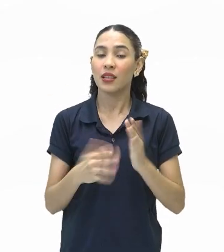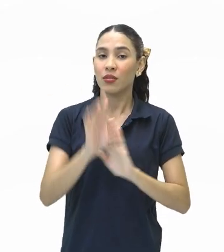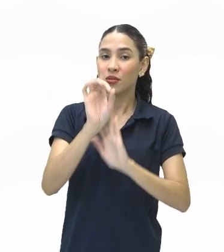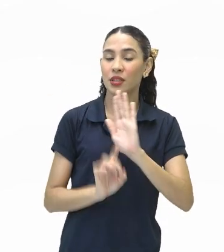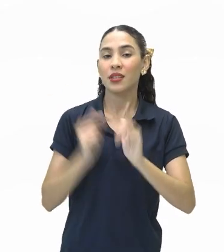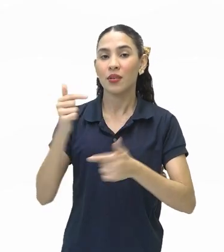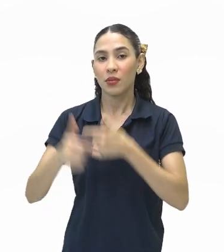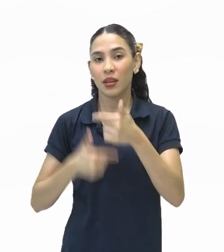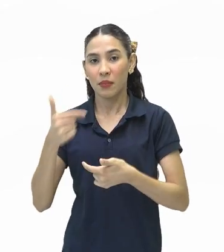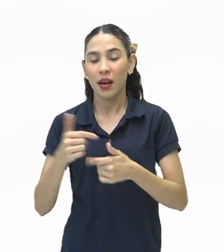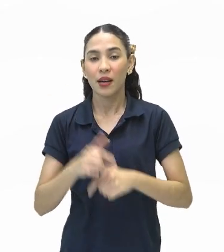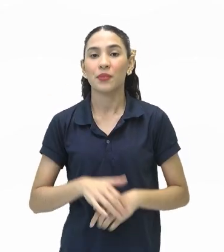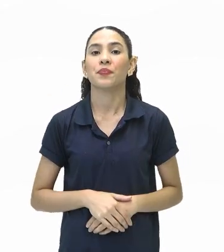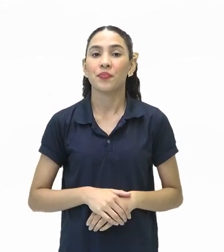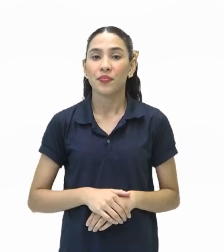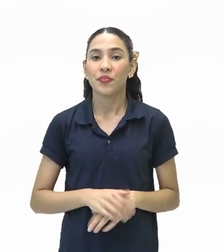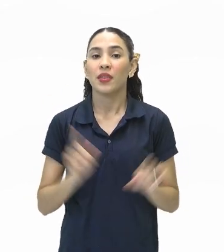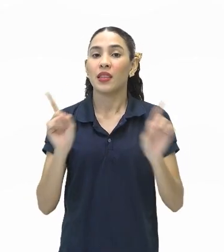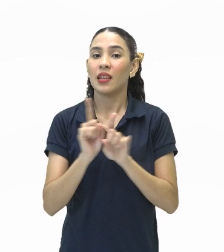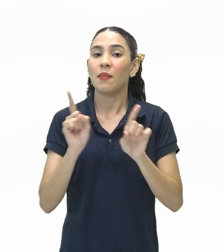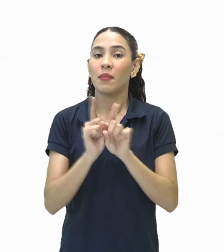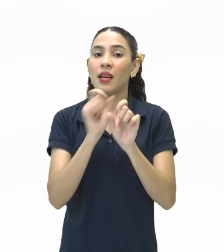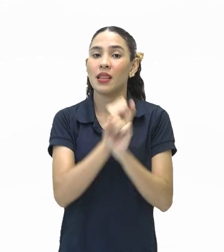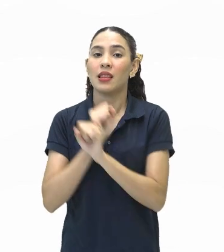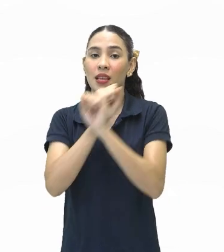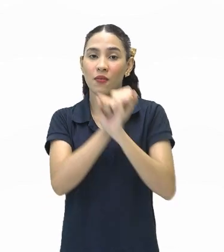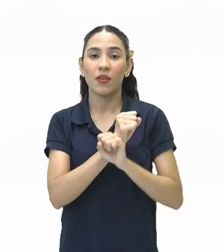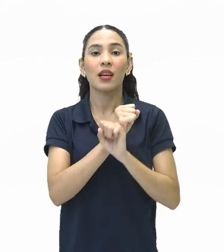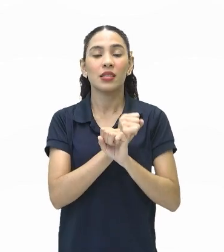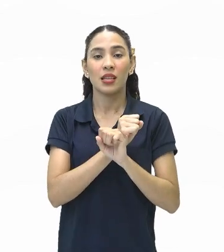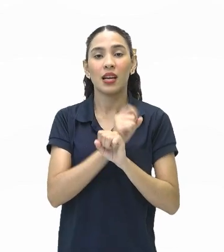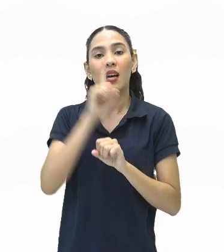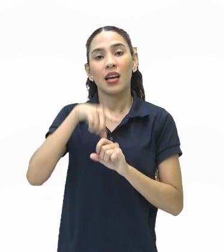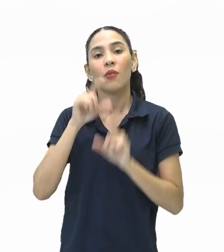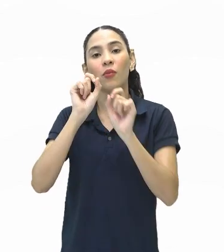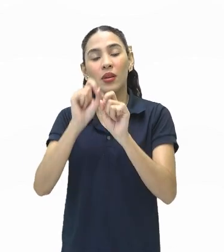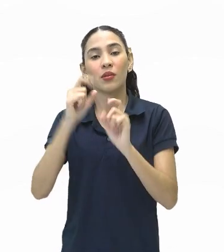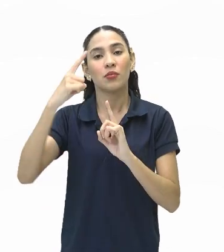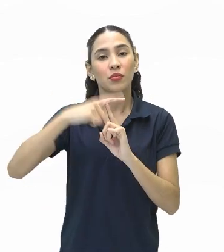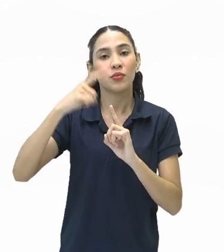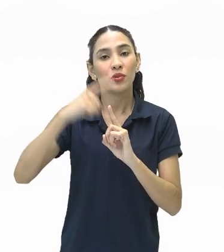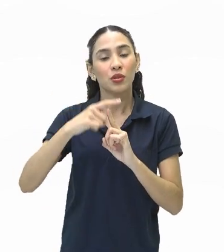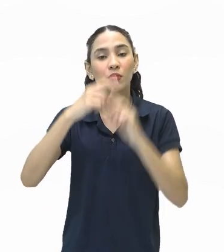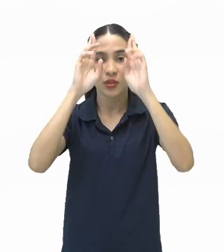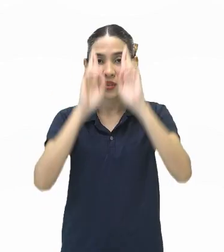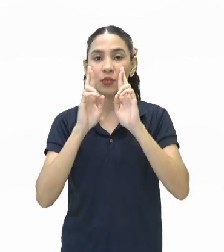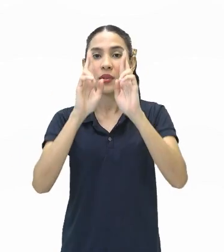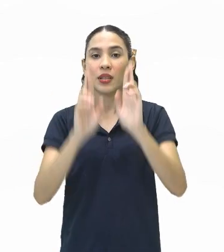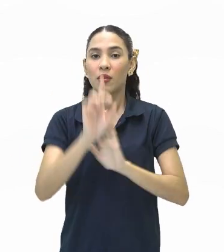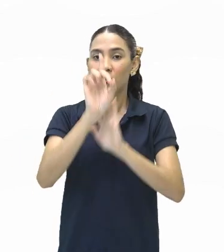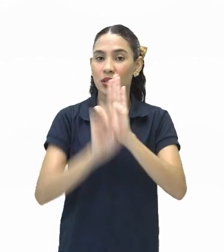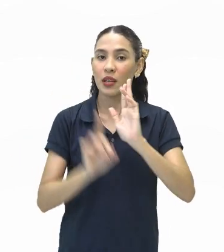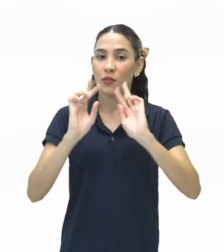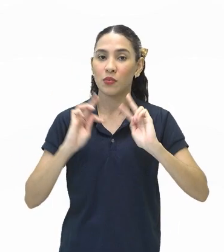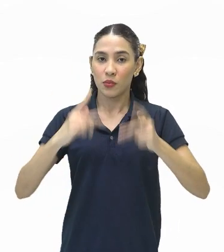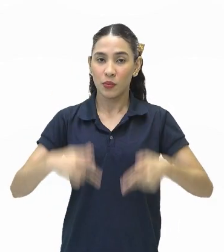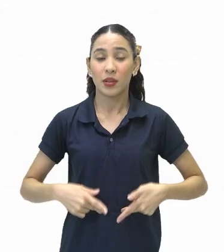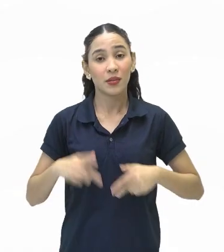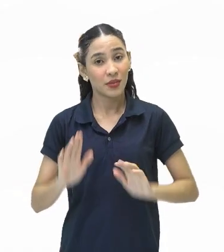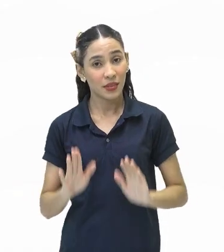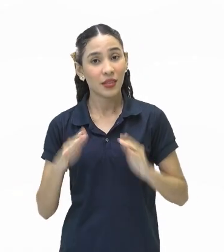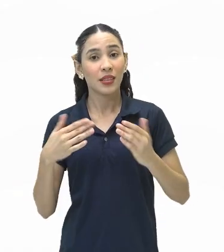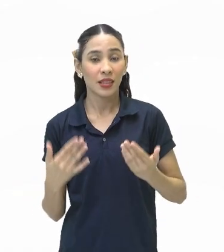ao trabalho e sua defesa também é um modo de respeitar os direitos humanos.